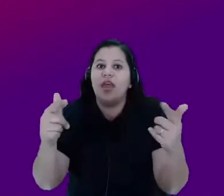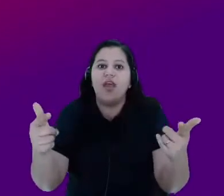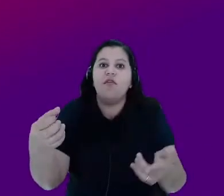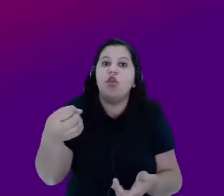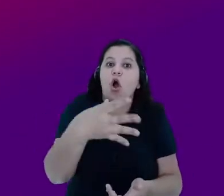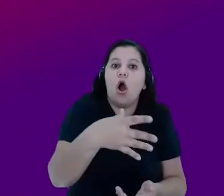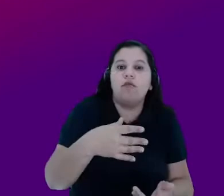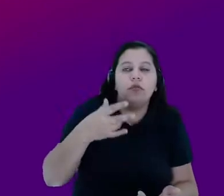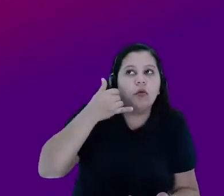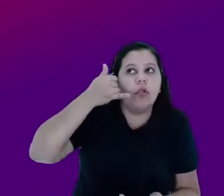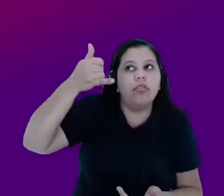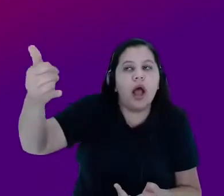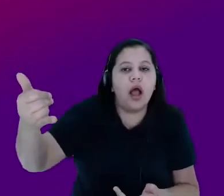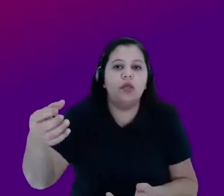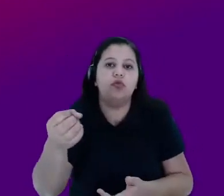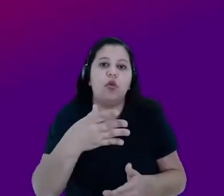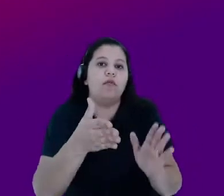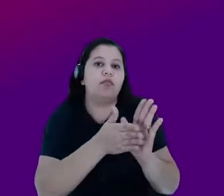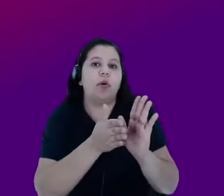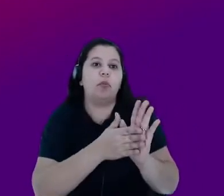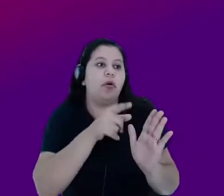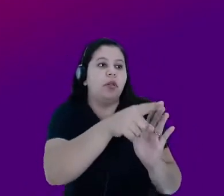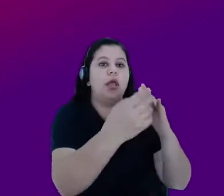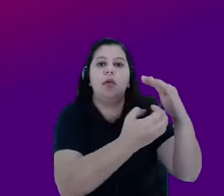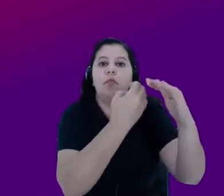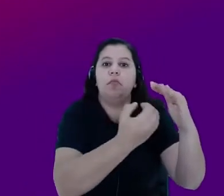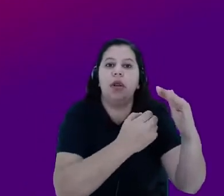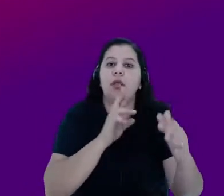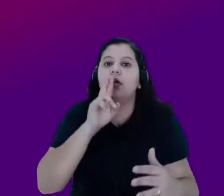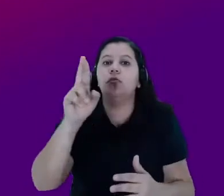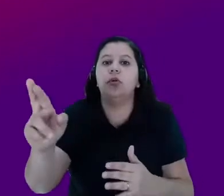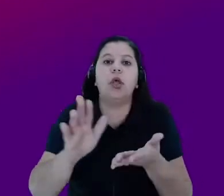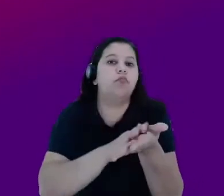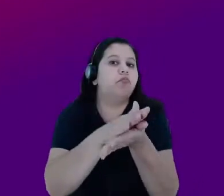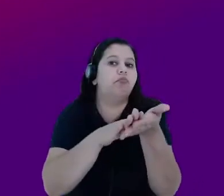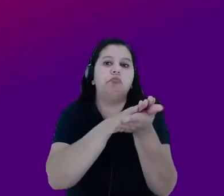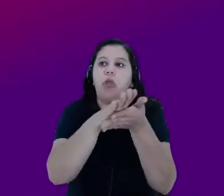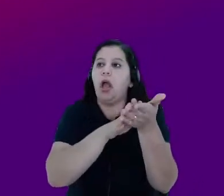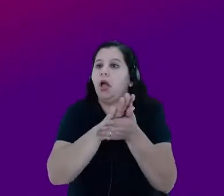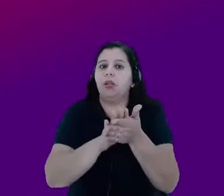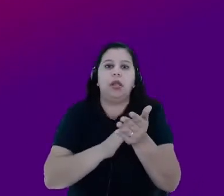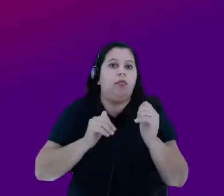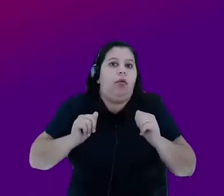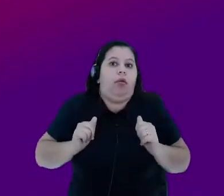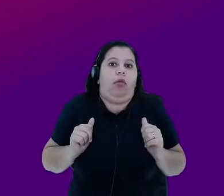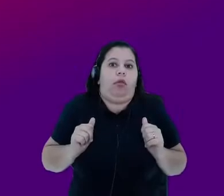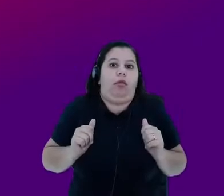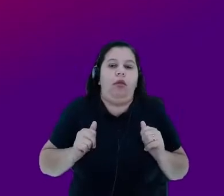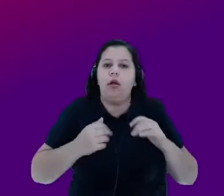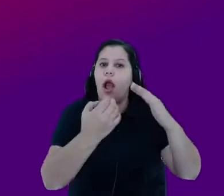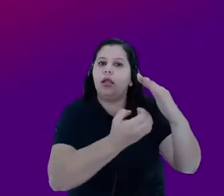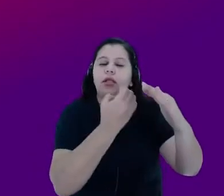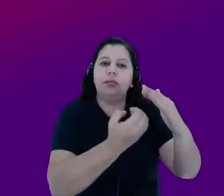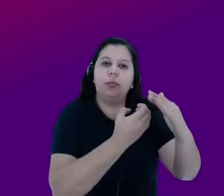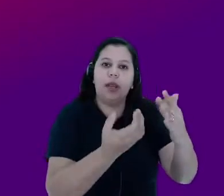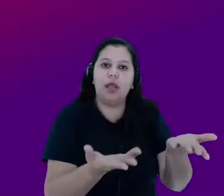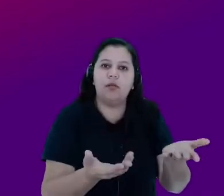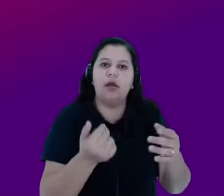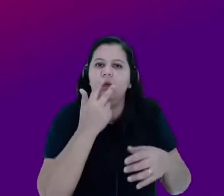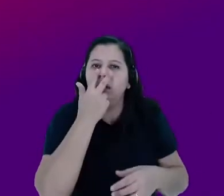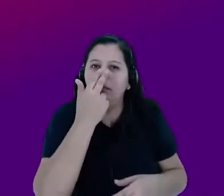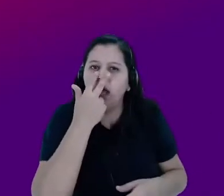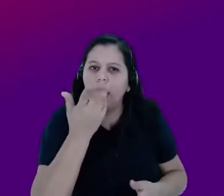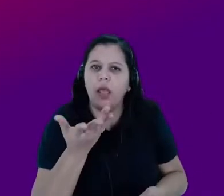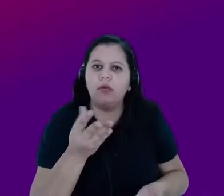nem novas propostas dessas seguradoras. Eu sei que parece intuitivo, mas as empresas podem não estarem dedicando tanto tempo